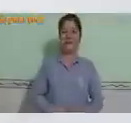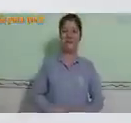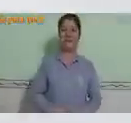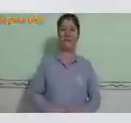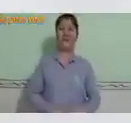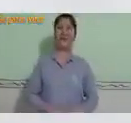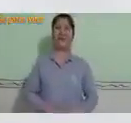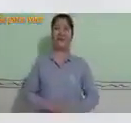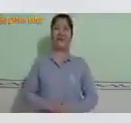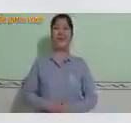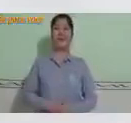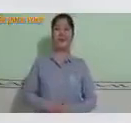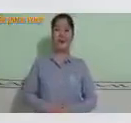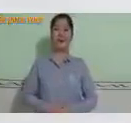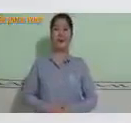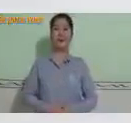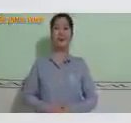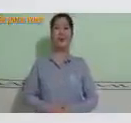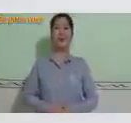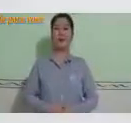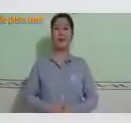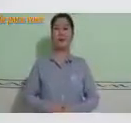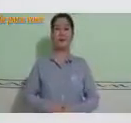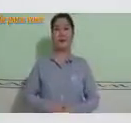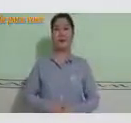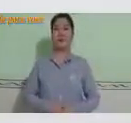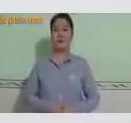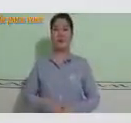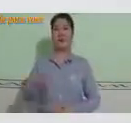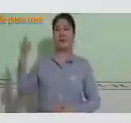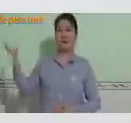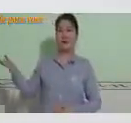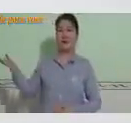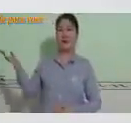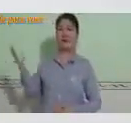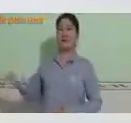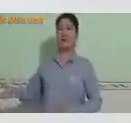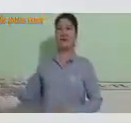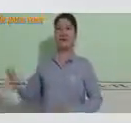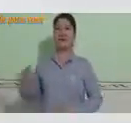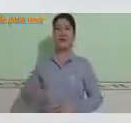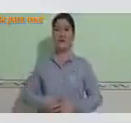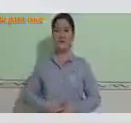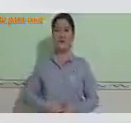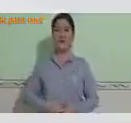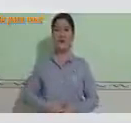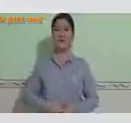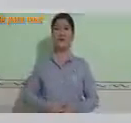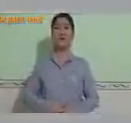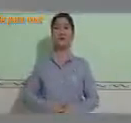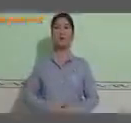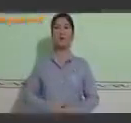ter o veículo inspeção do amigo do colo do útero de modo a formando uma espécie de tampão que em p&d os espermatozóides de chegarem